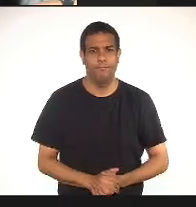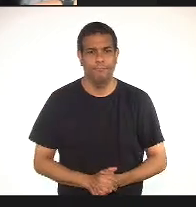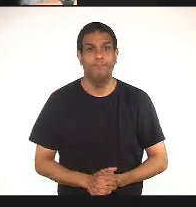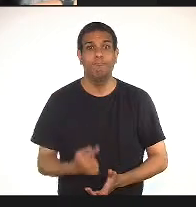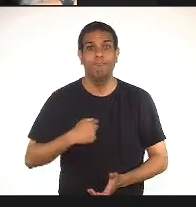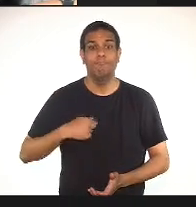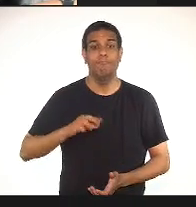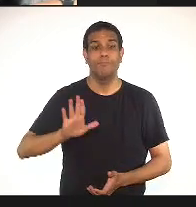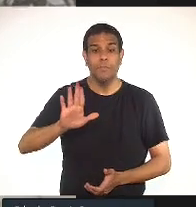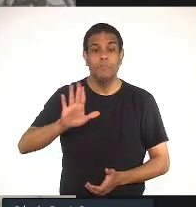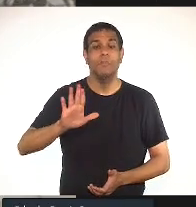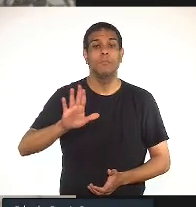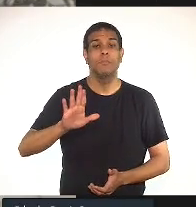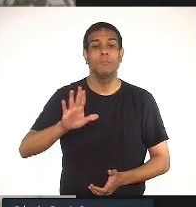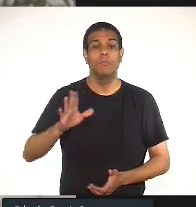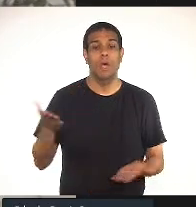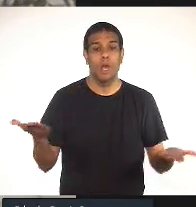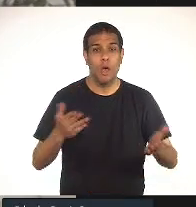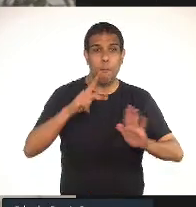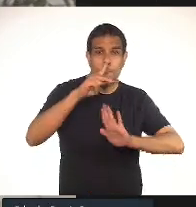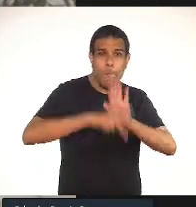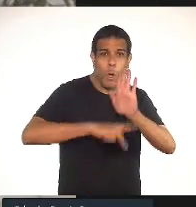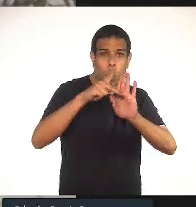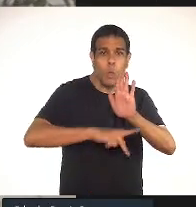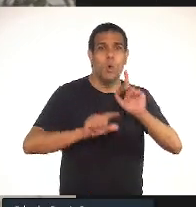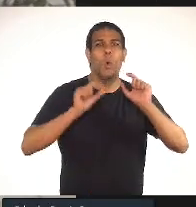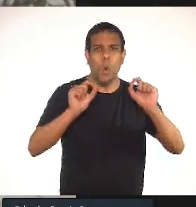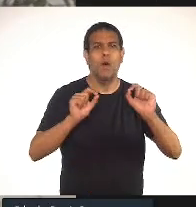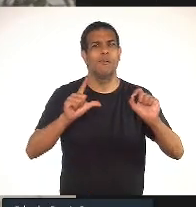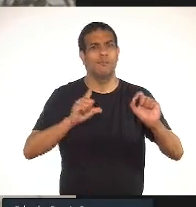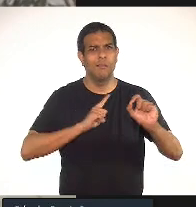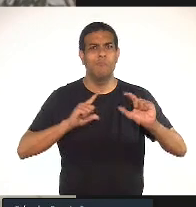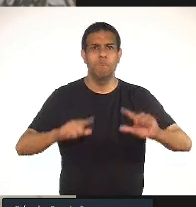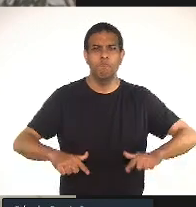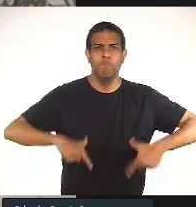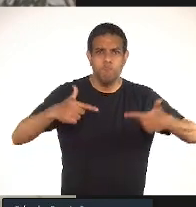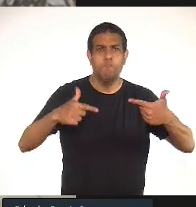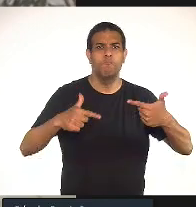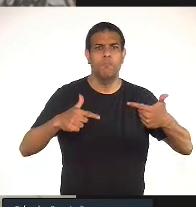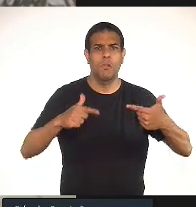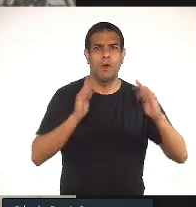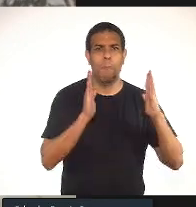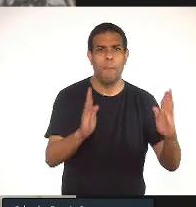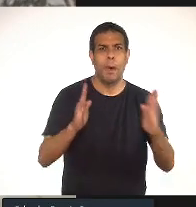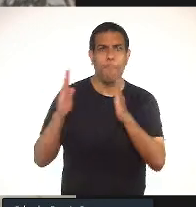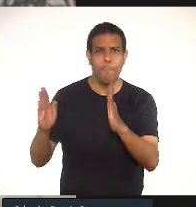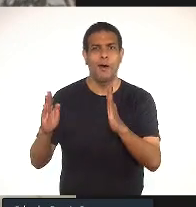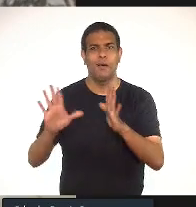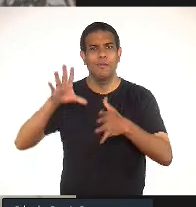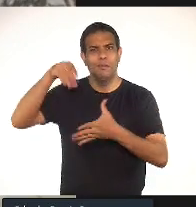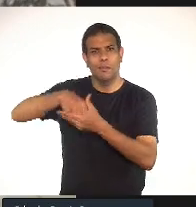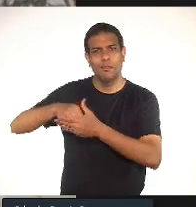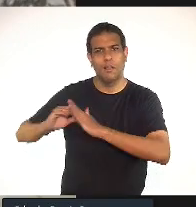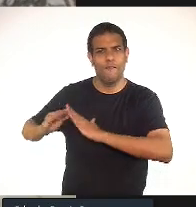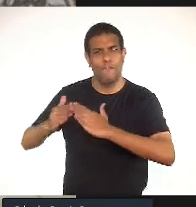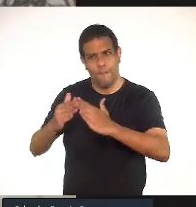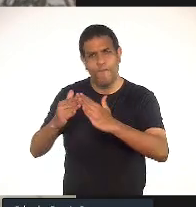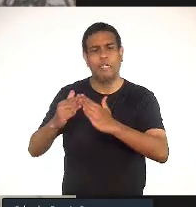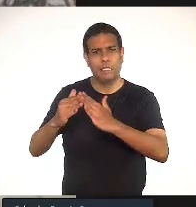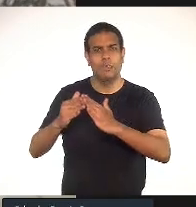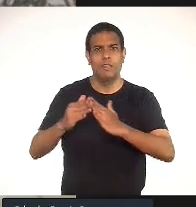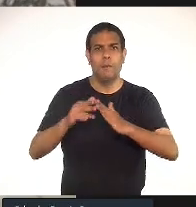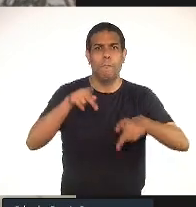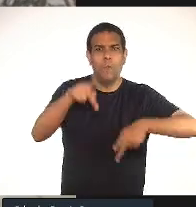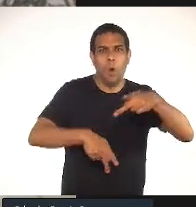Senhor presidente, o presente projeto de lei pretende criar um plano de desenvolvimento em favelas e demais áreas